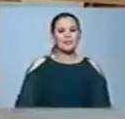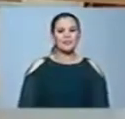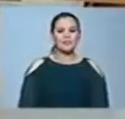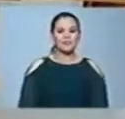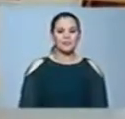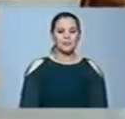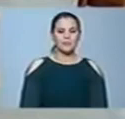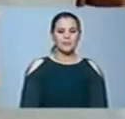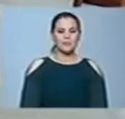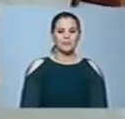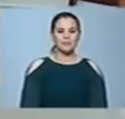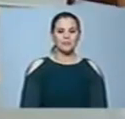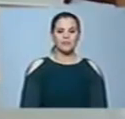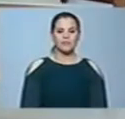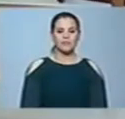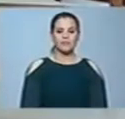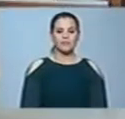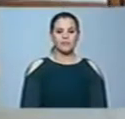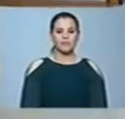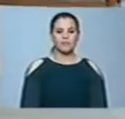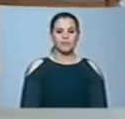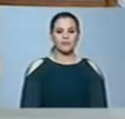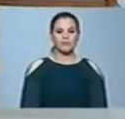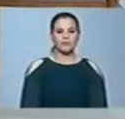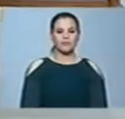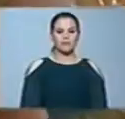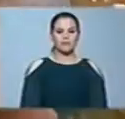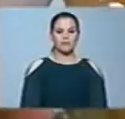que espalhará com foto